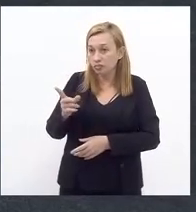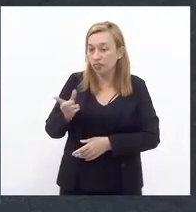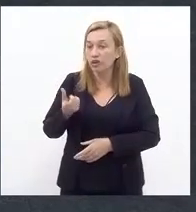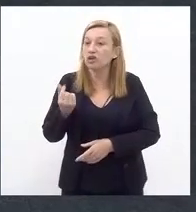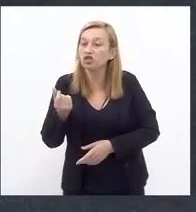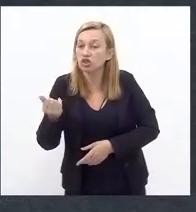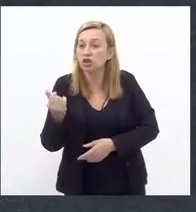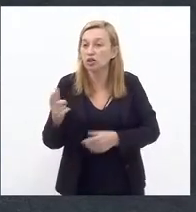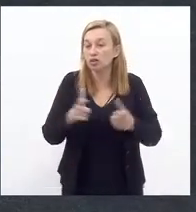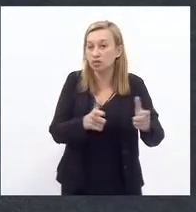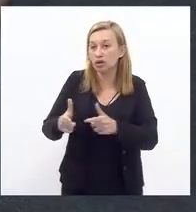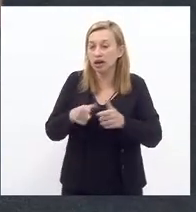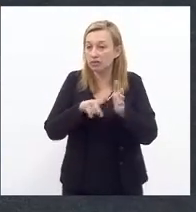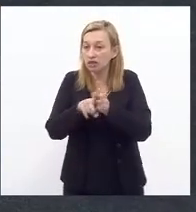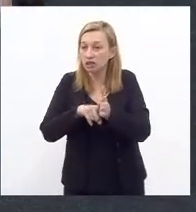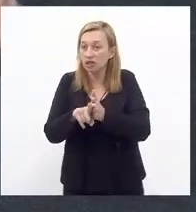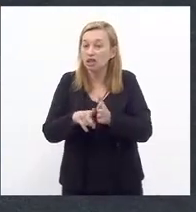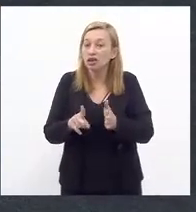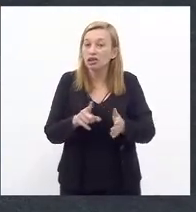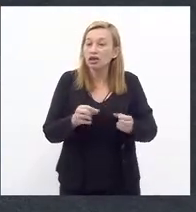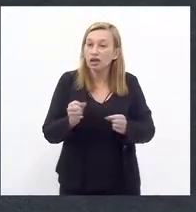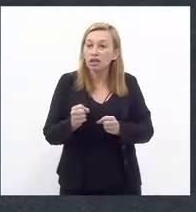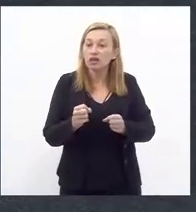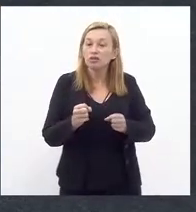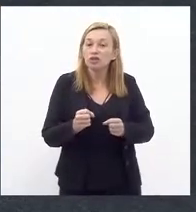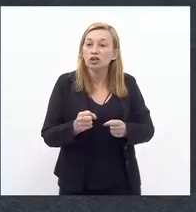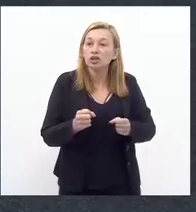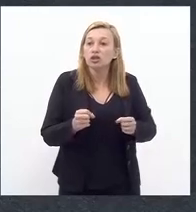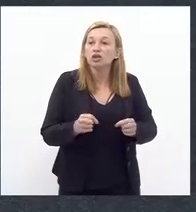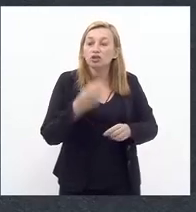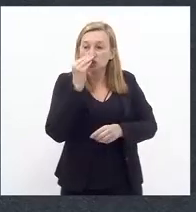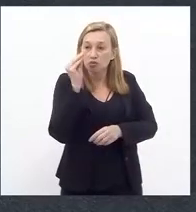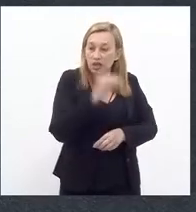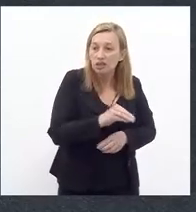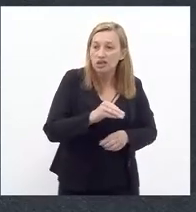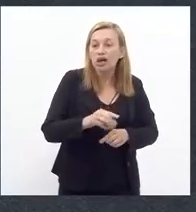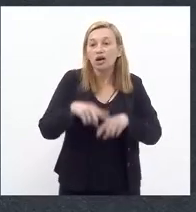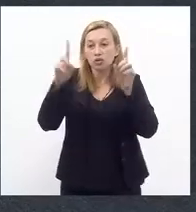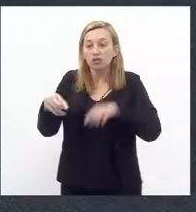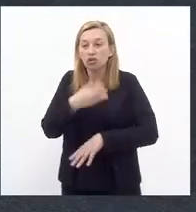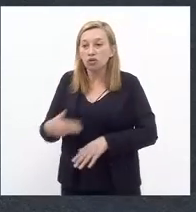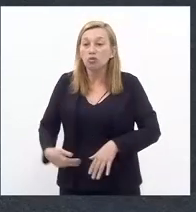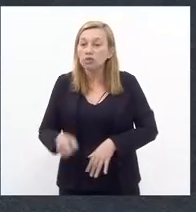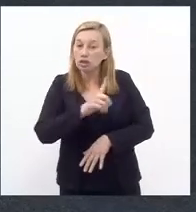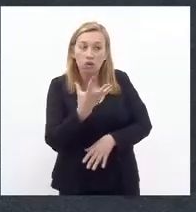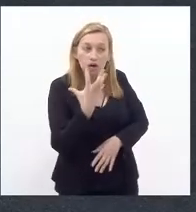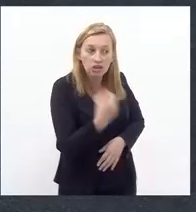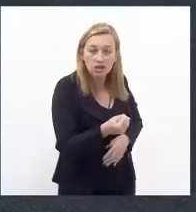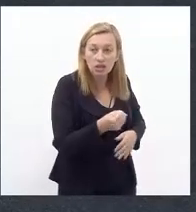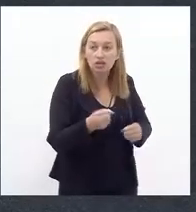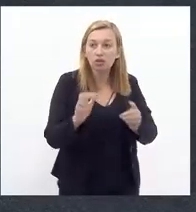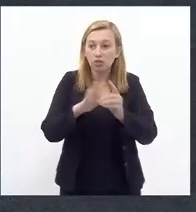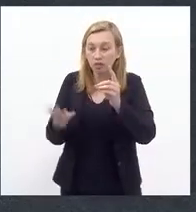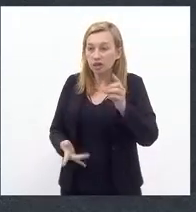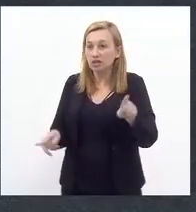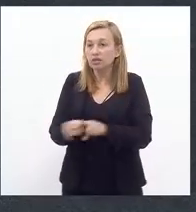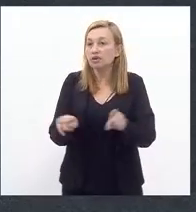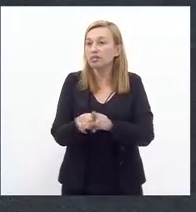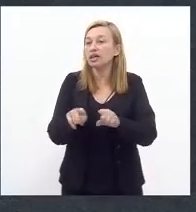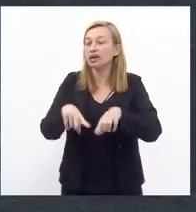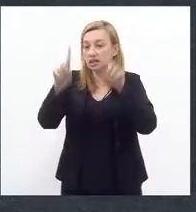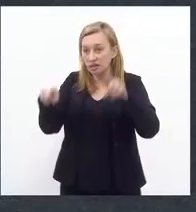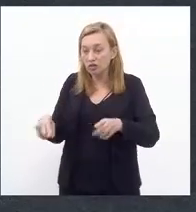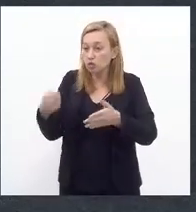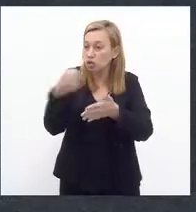em paraísos fiscais enquanto isso querendo explodir granadas do bolso dos Servidores Públicos não aceito e minhas homenagens também a servidores